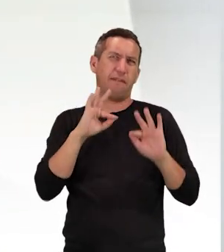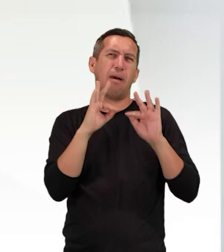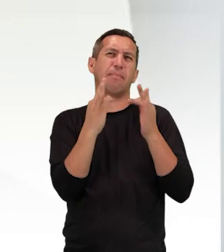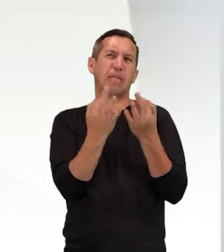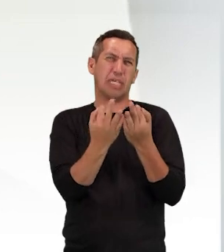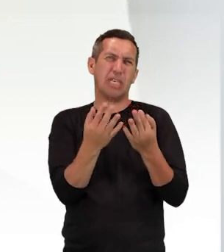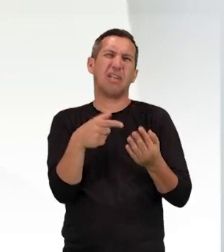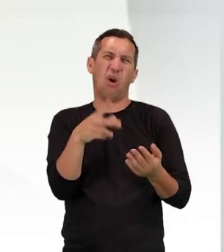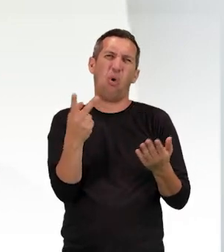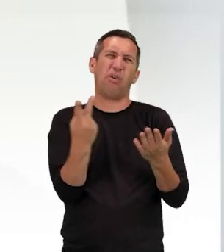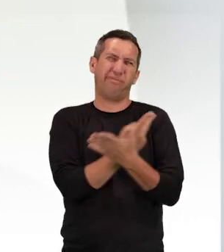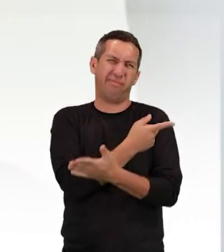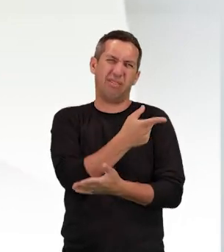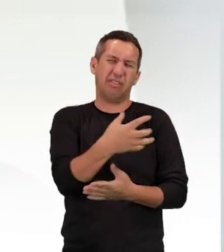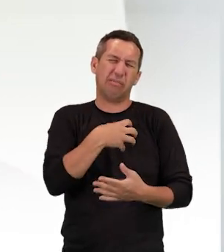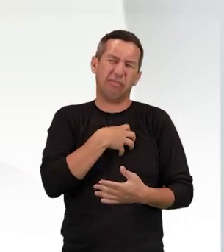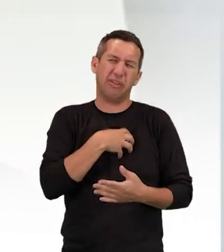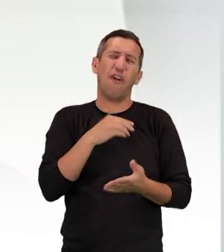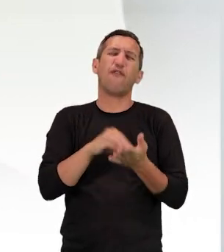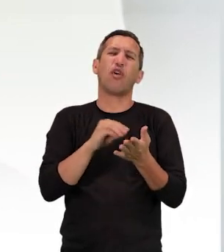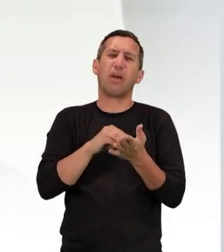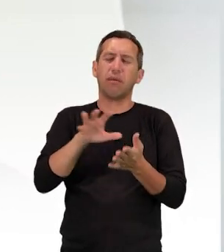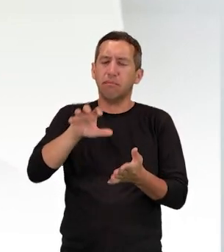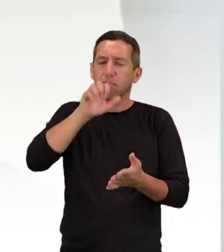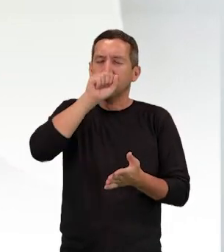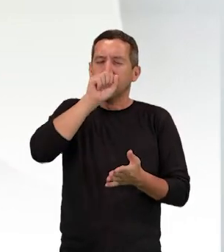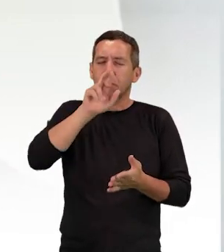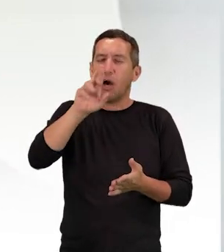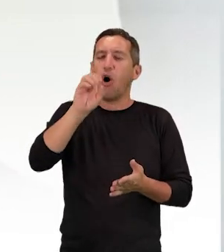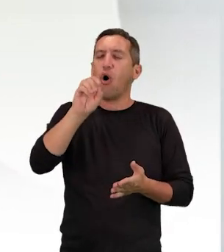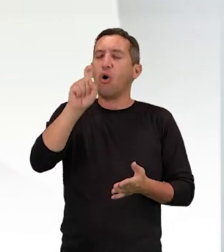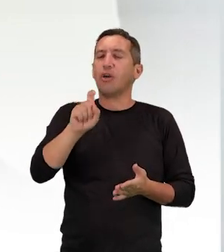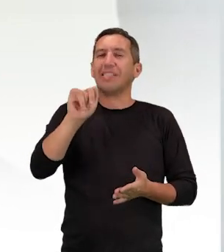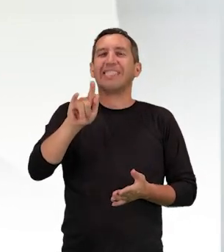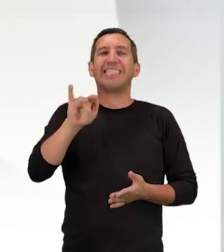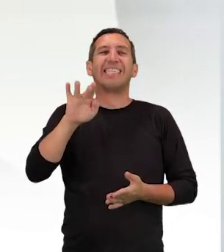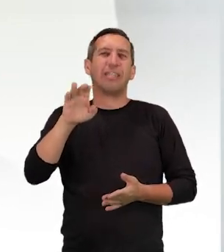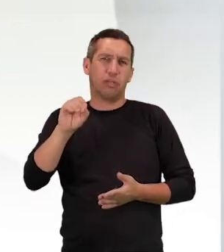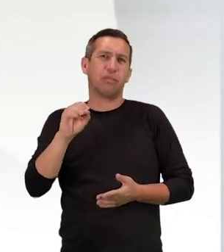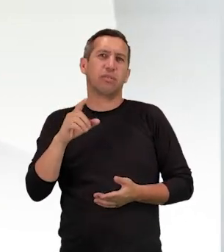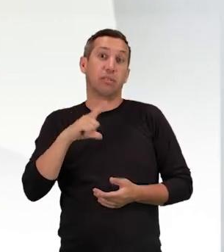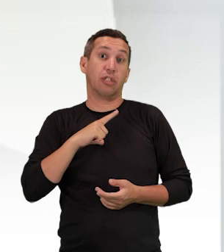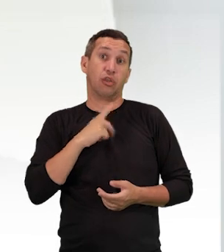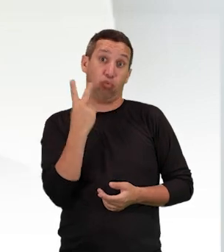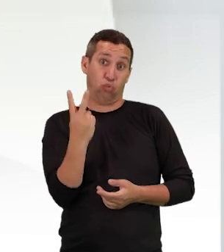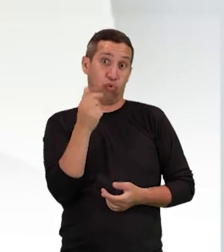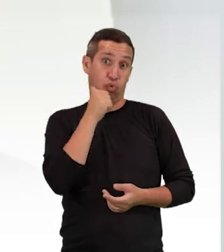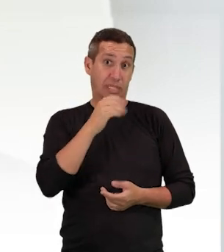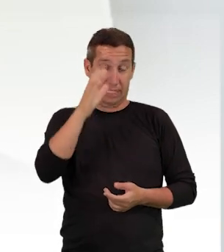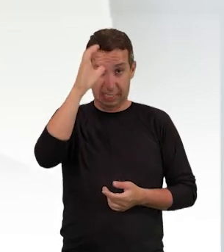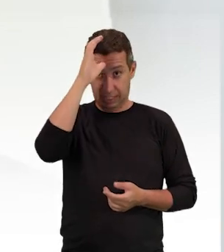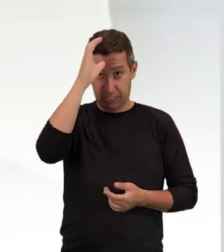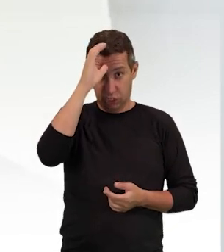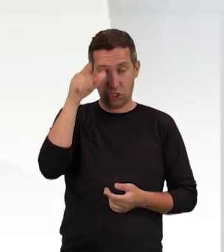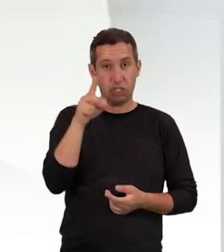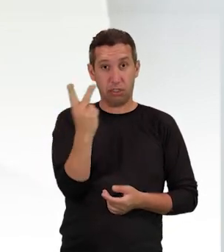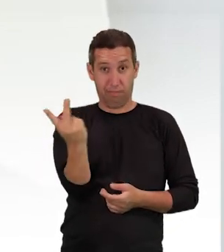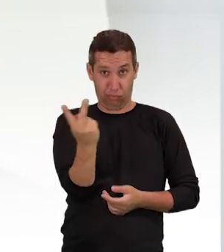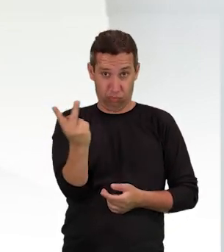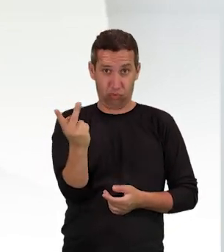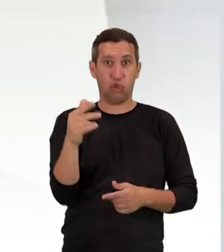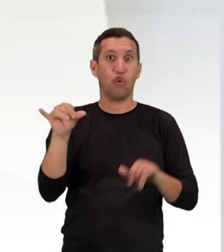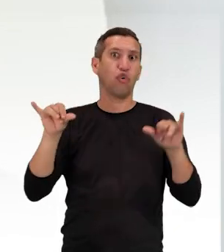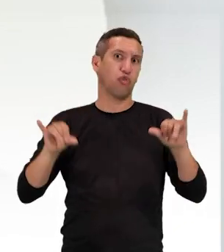só da minha família estar sofrendo tudo aquilo, inclusive com a falta de oxigênio. Afinal, tinha duas